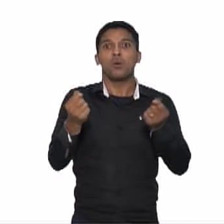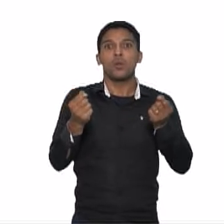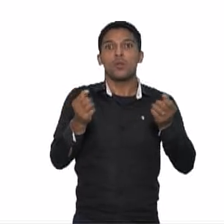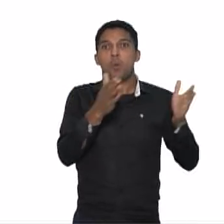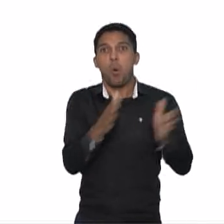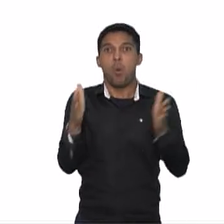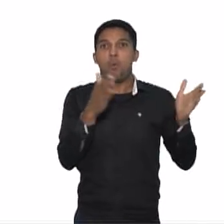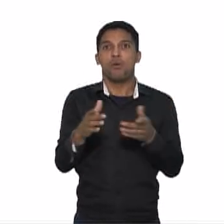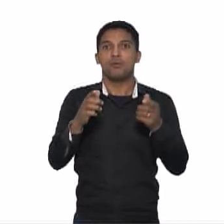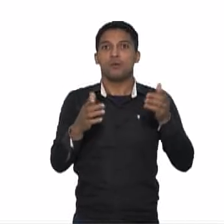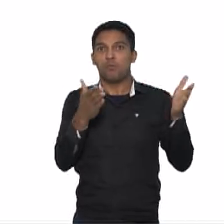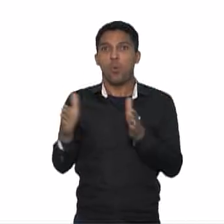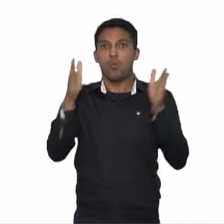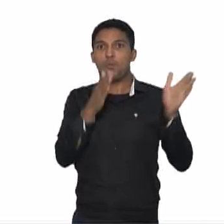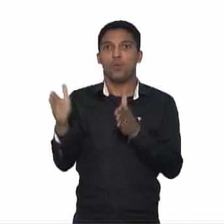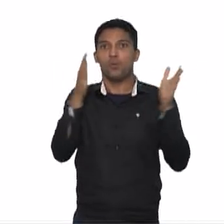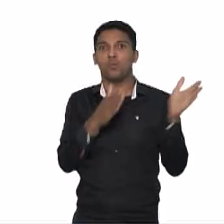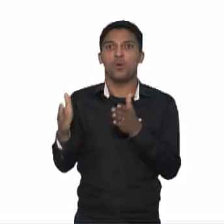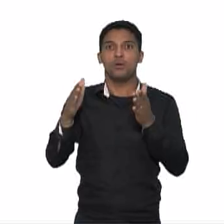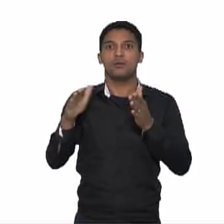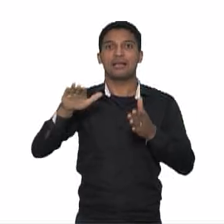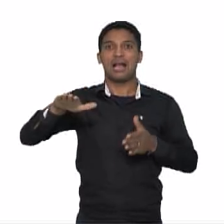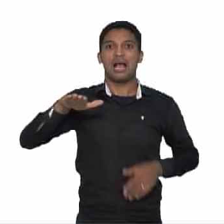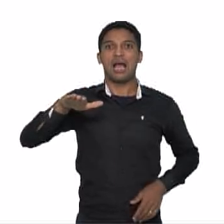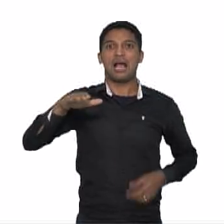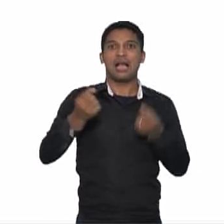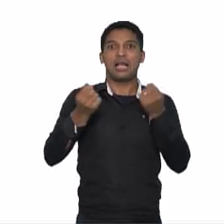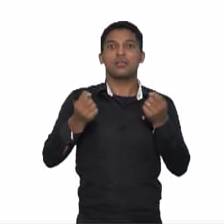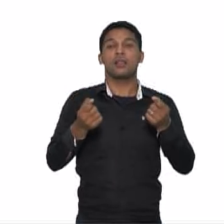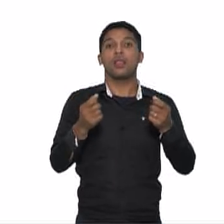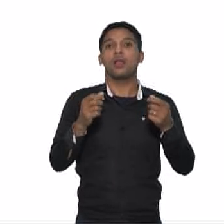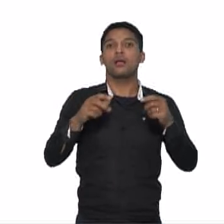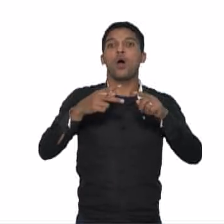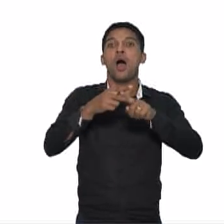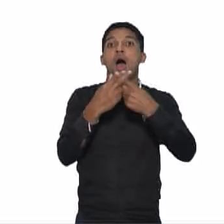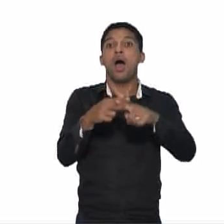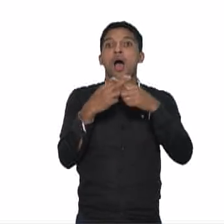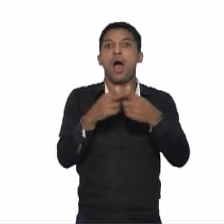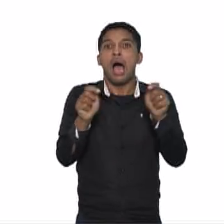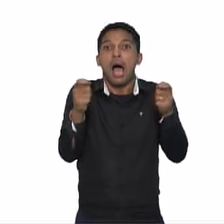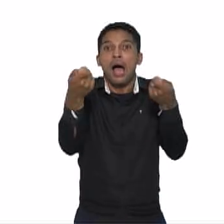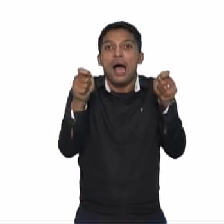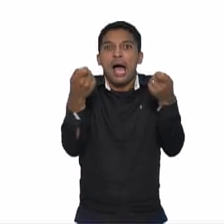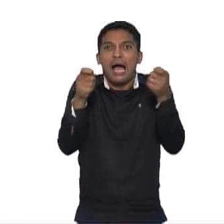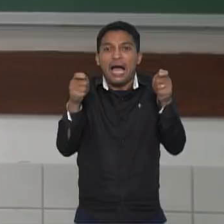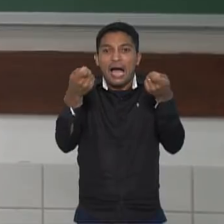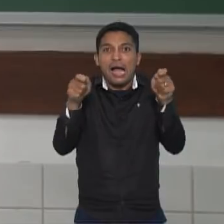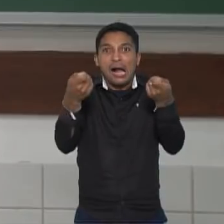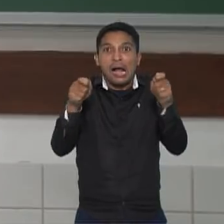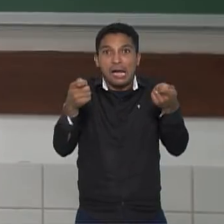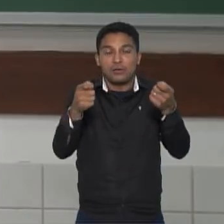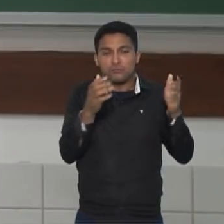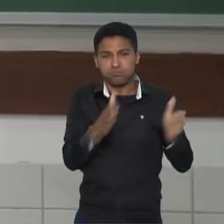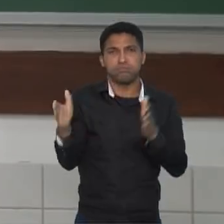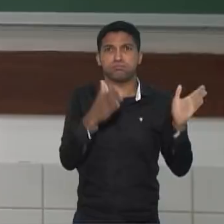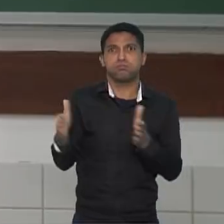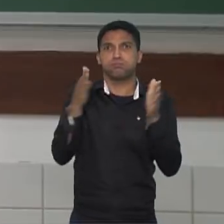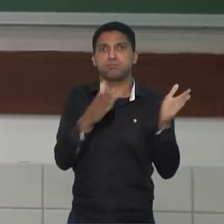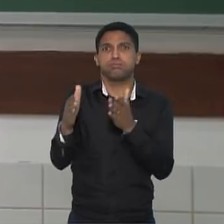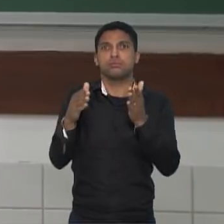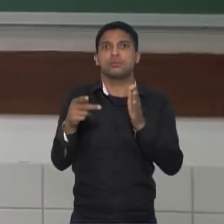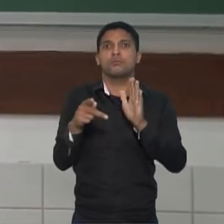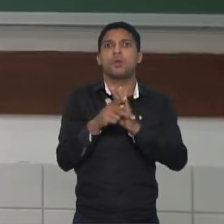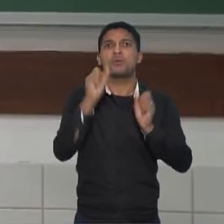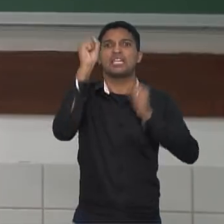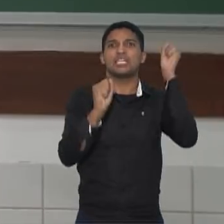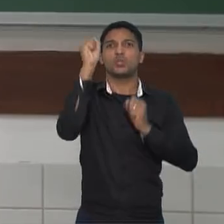e se intensificaram por causa da exploração intensiva de recursos naturais. Então,